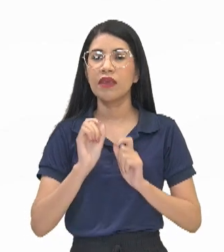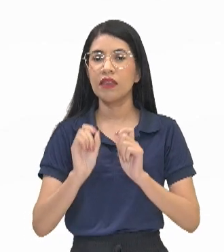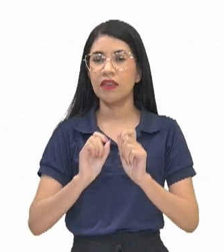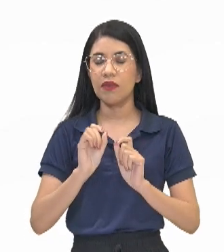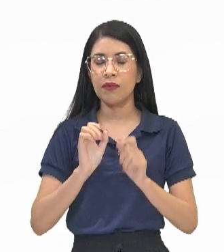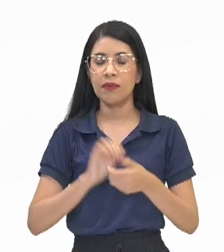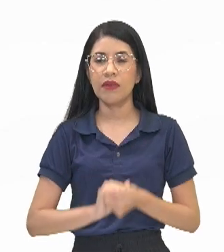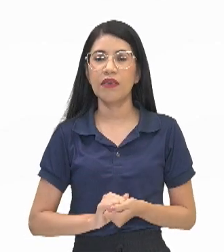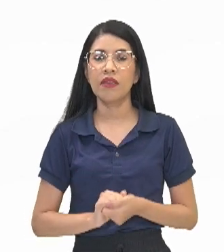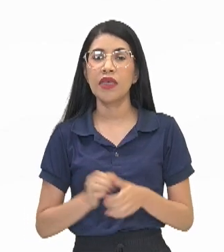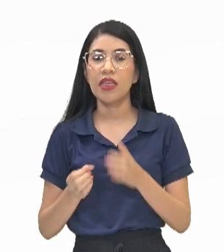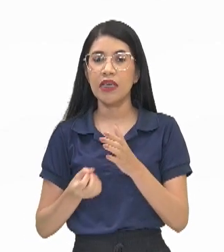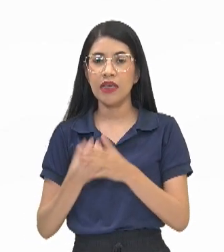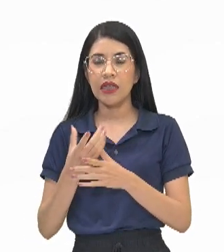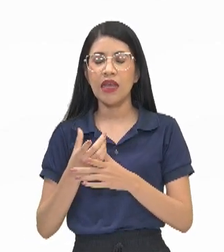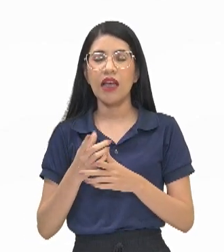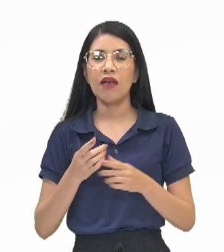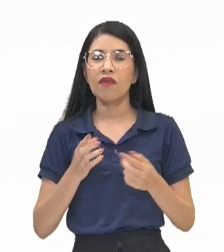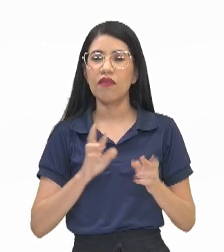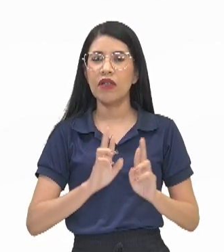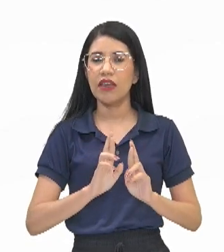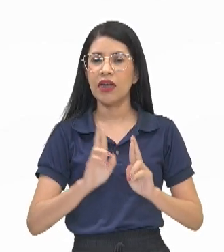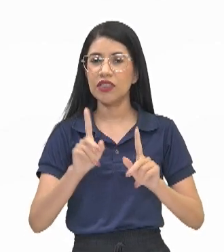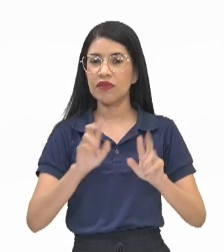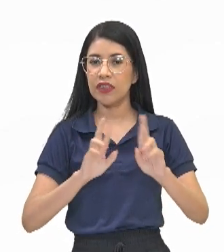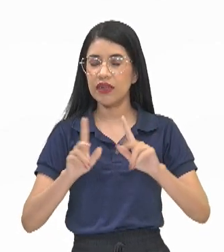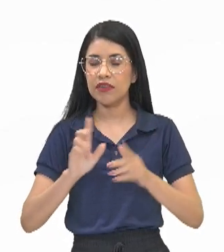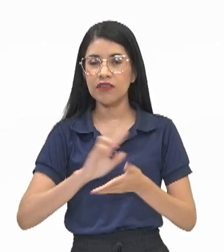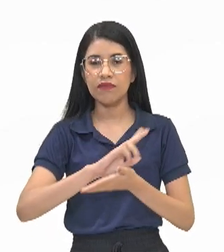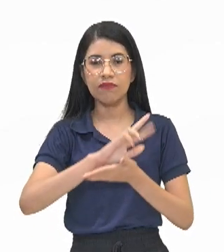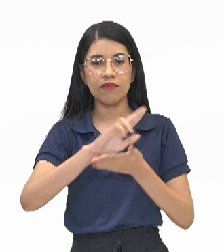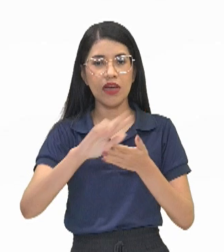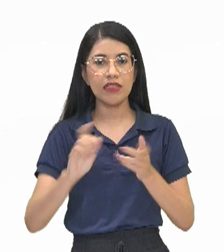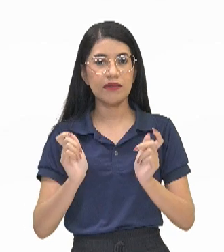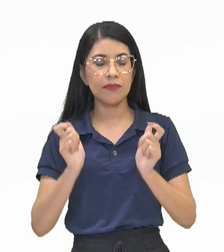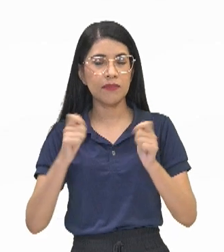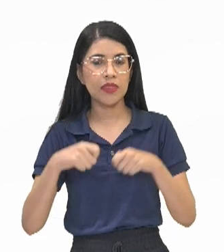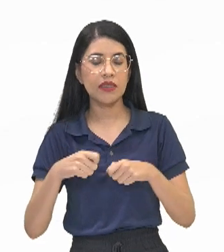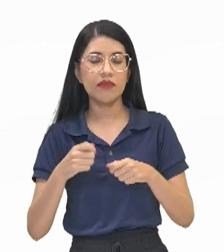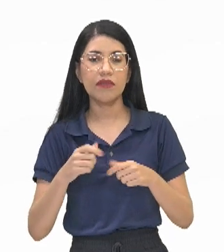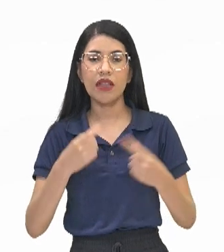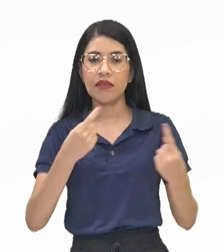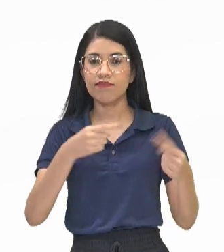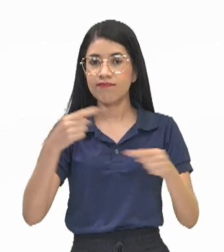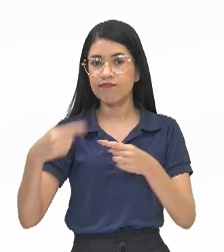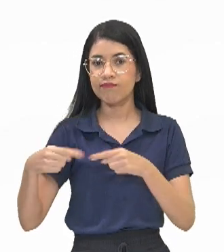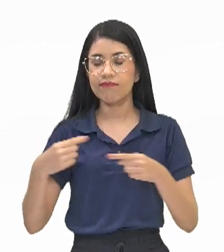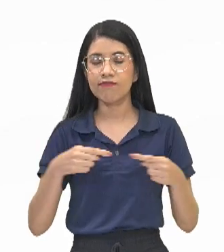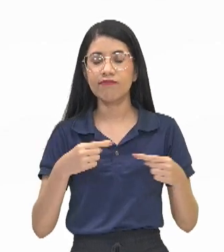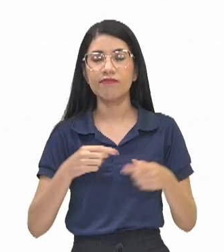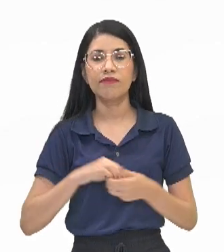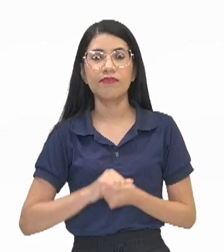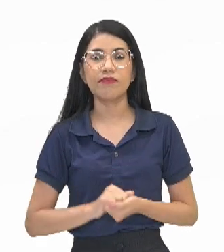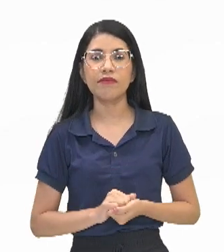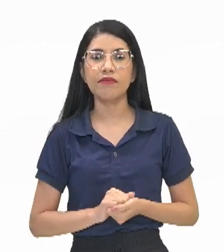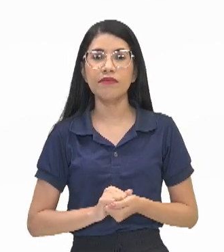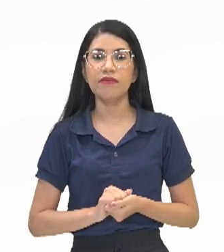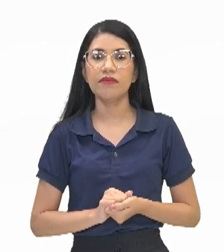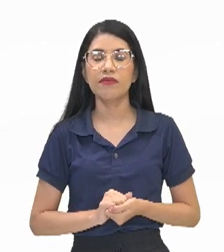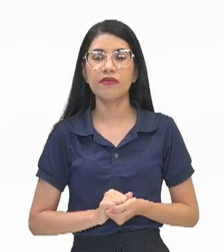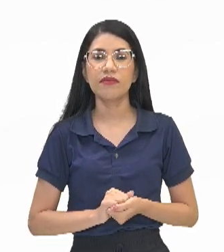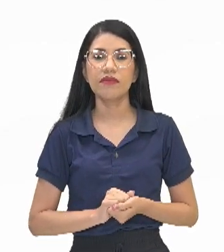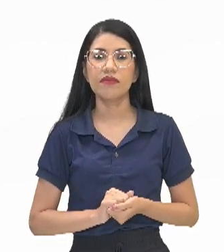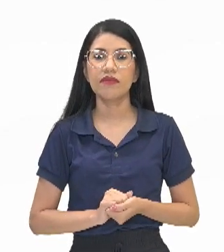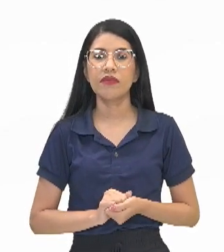emergir todas as contradições possíveis dessa discussão, que nós chamamos de